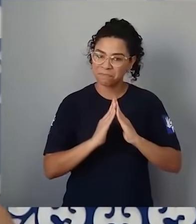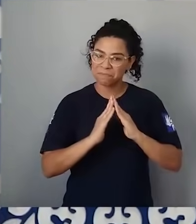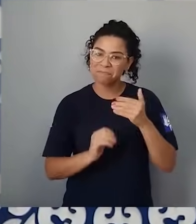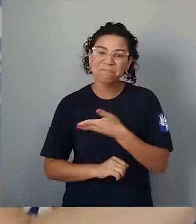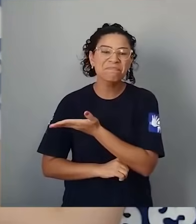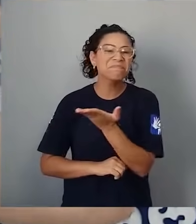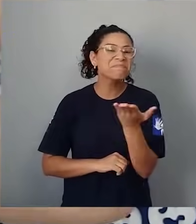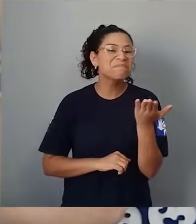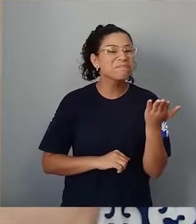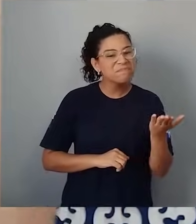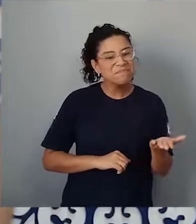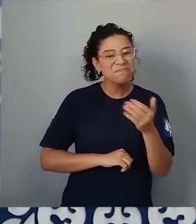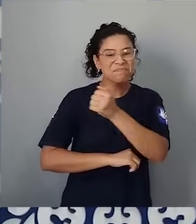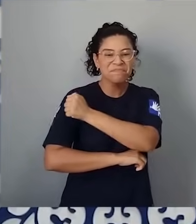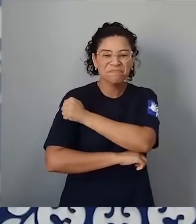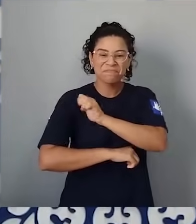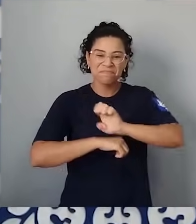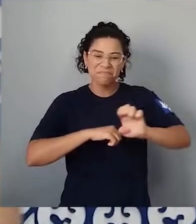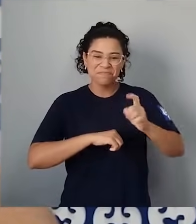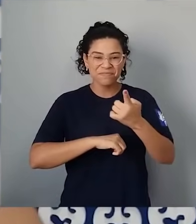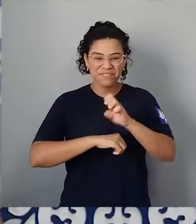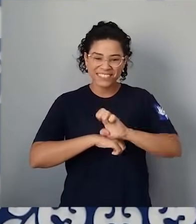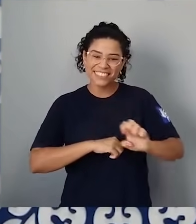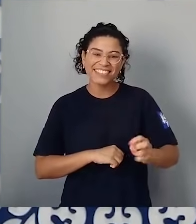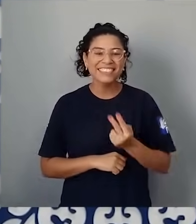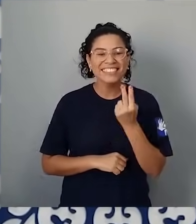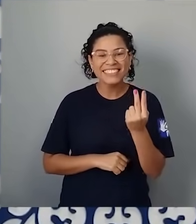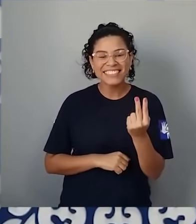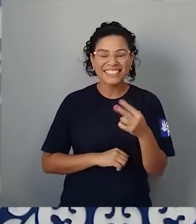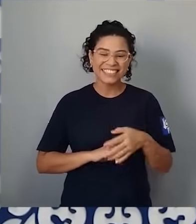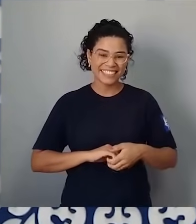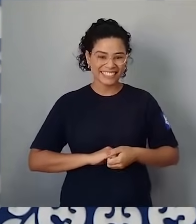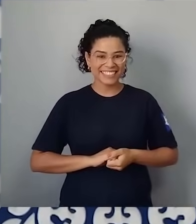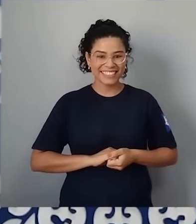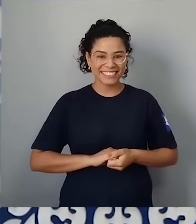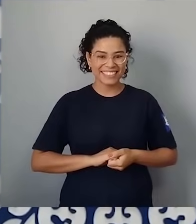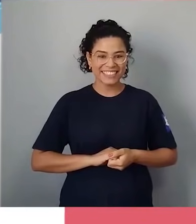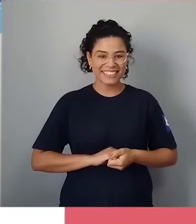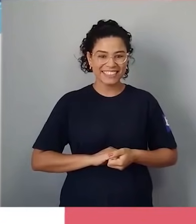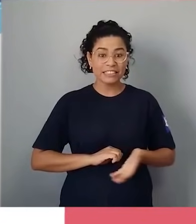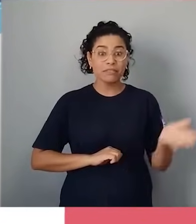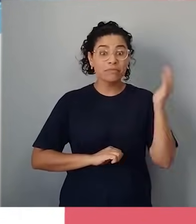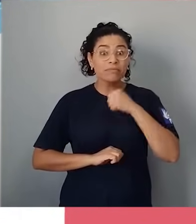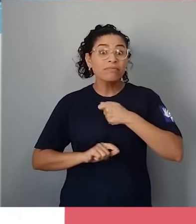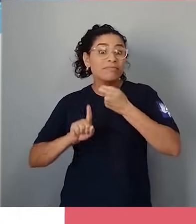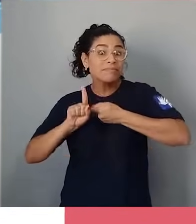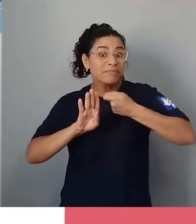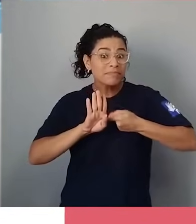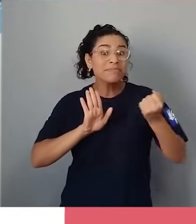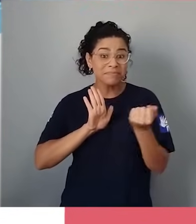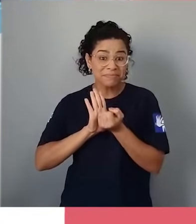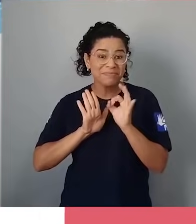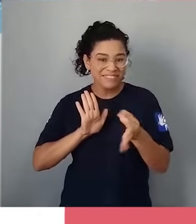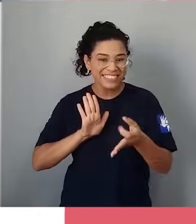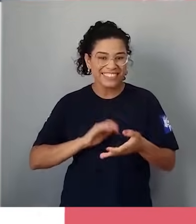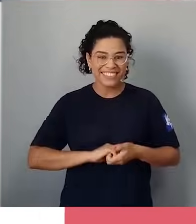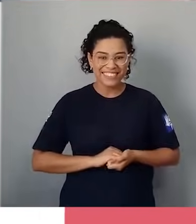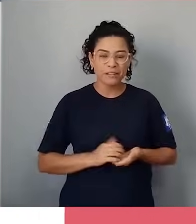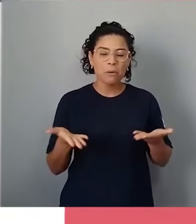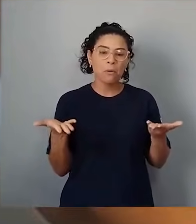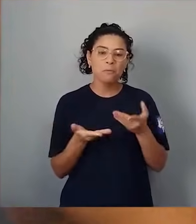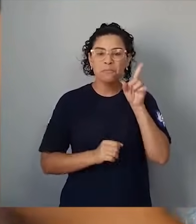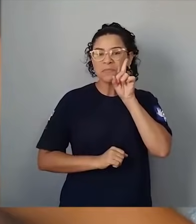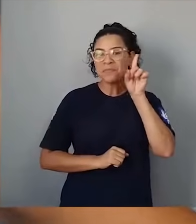Saberes em Casa, dedicado a você que está no estágio 1 e 2. Vamos fazer a marcação em nosso